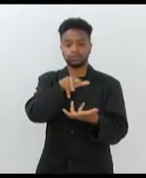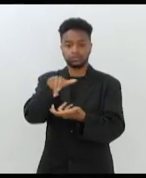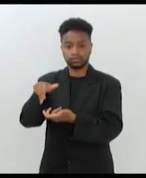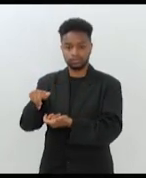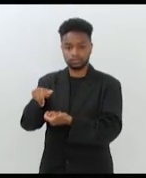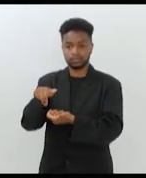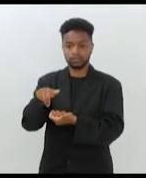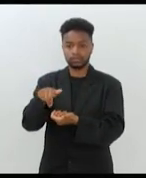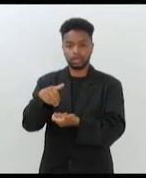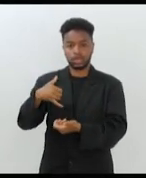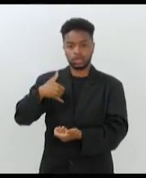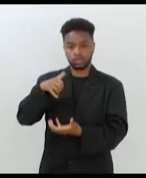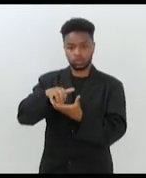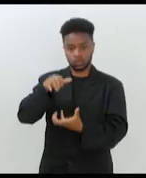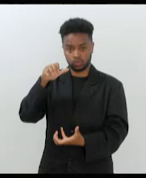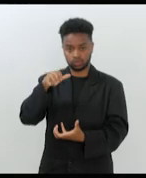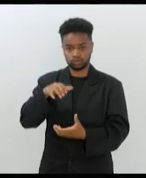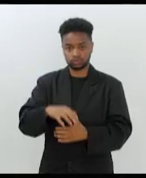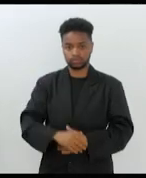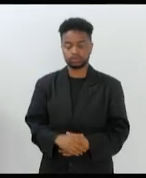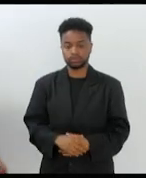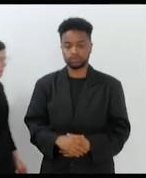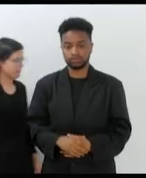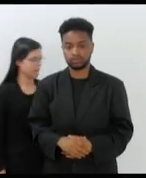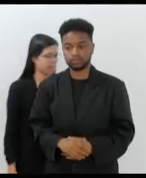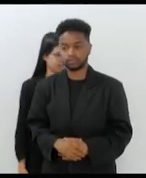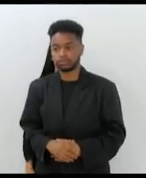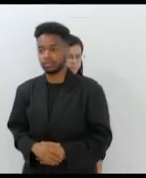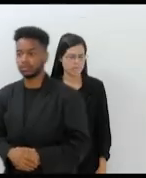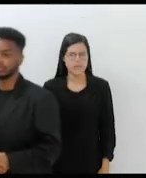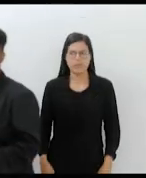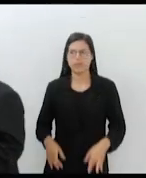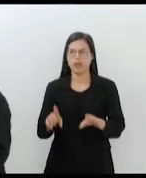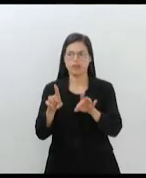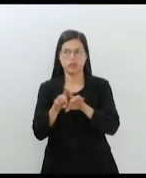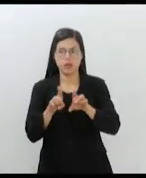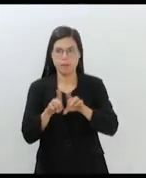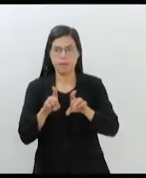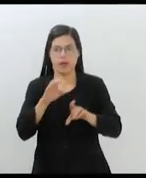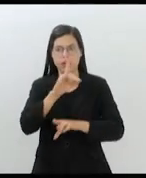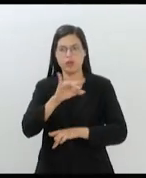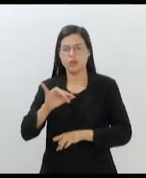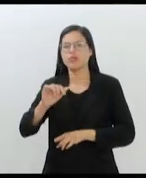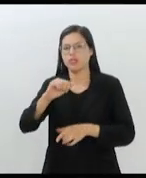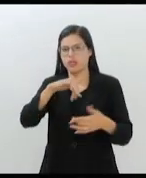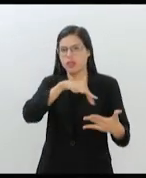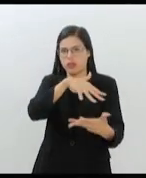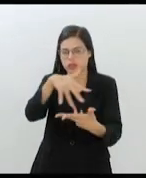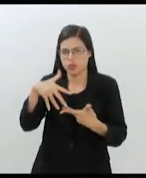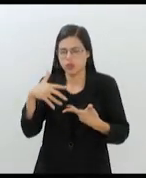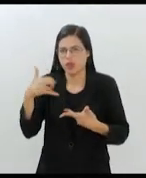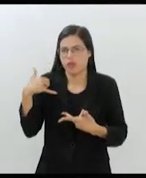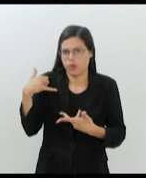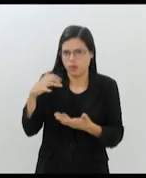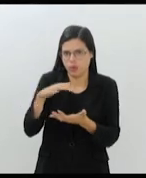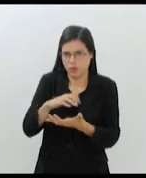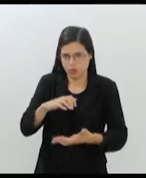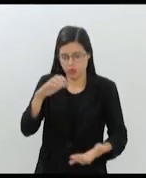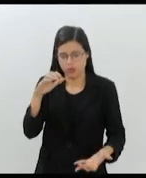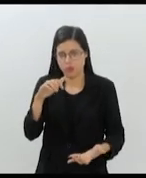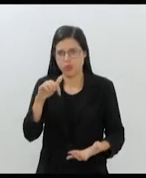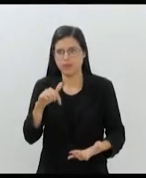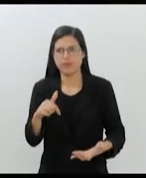Internacional do Idoso e também o Dia Nacional do Idoso. Foi. E